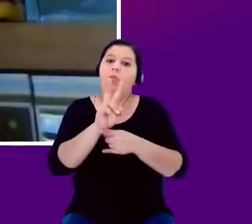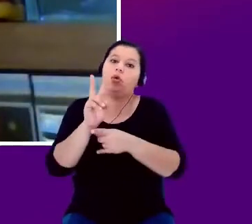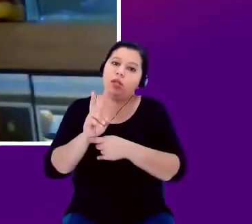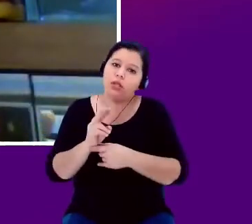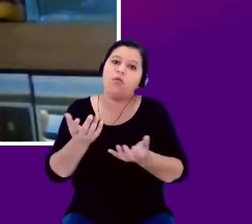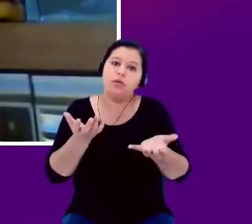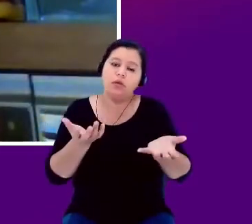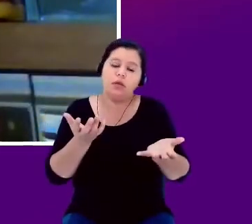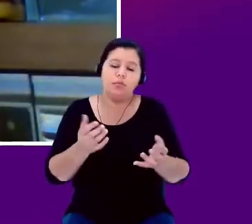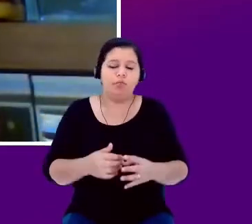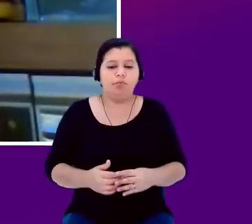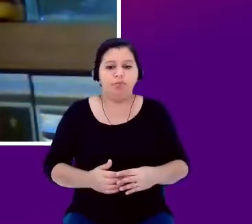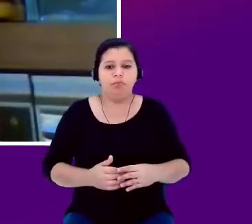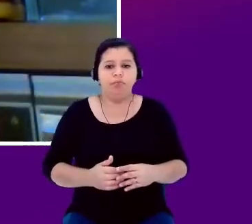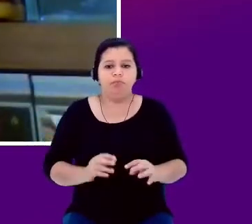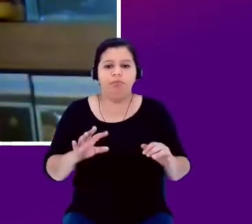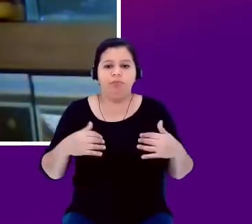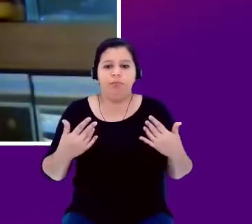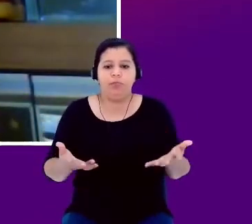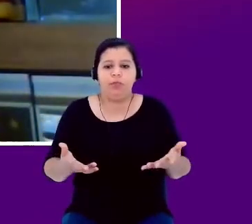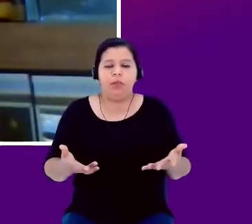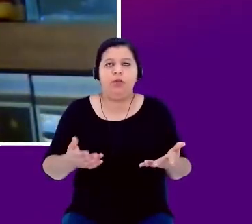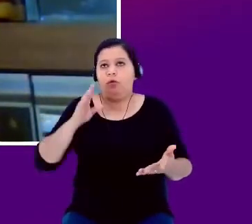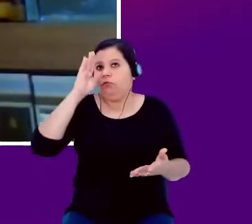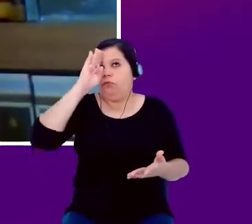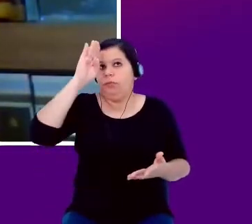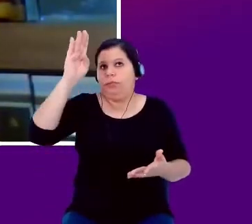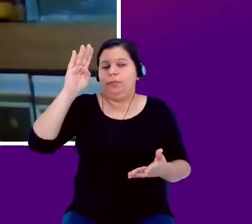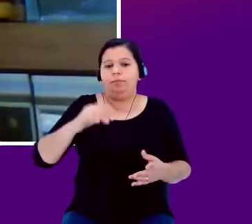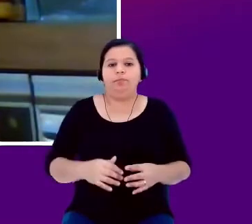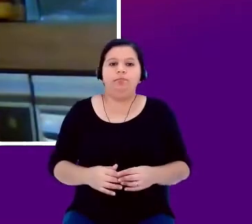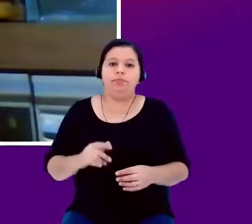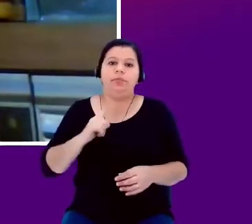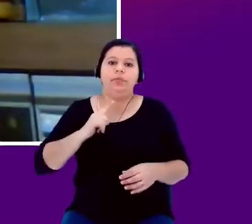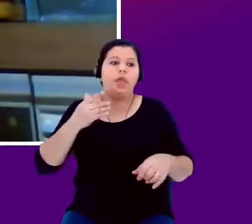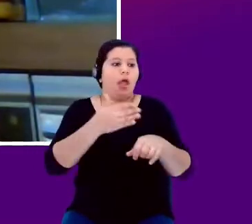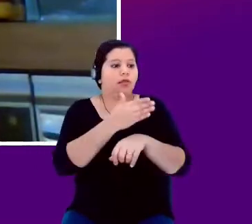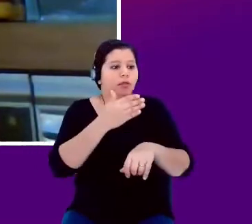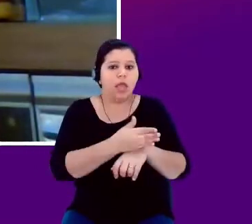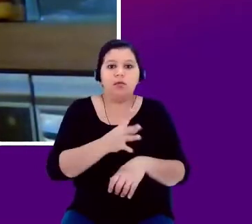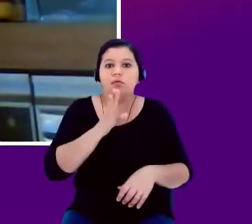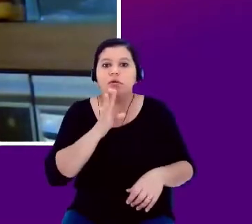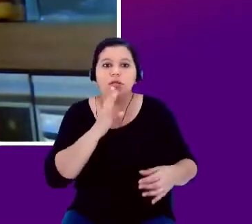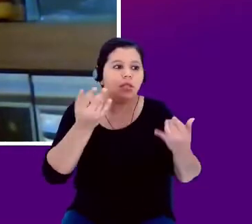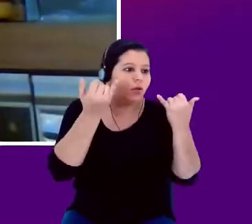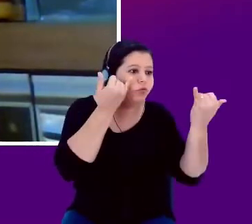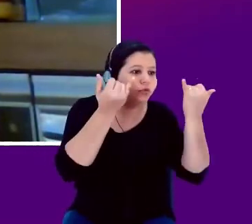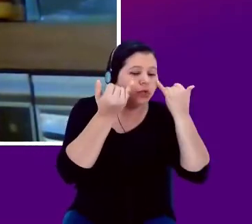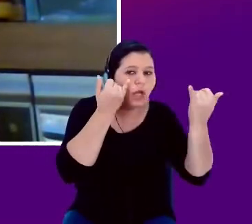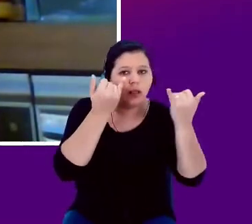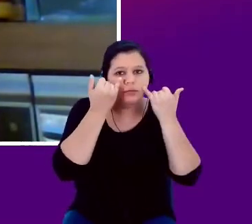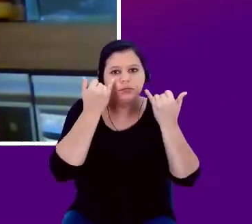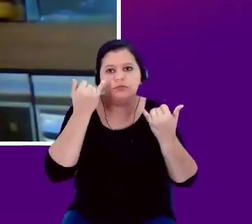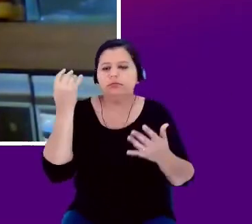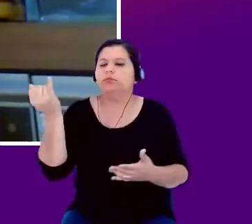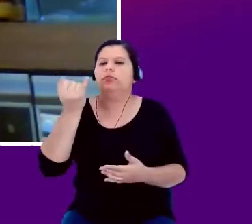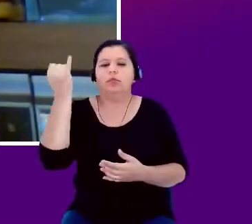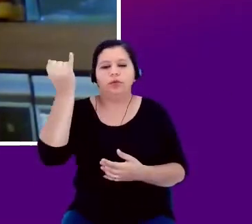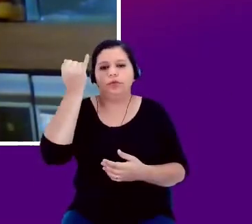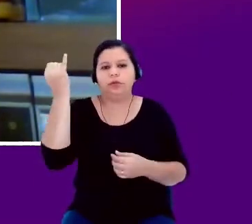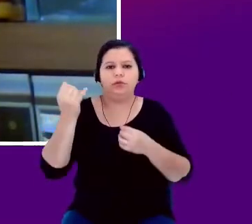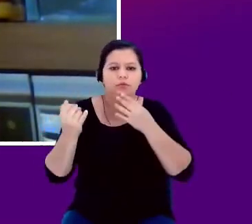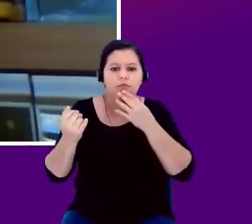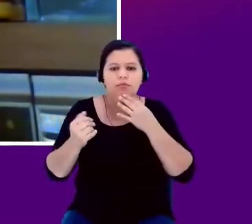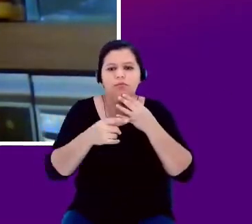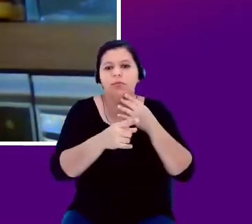pretende. Então, na verdade, é fundamental ter acesso aos dados, conhecer essas informações. E o seguro,